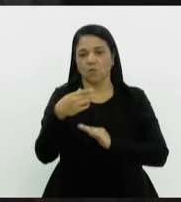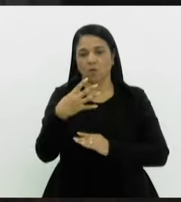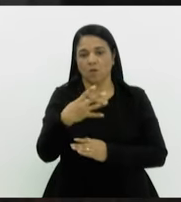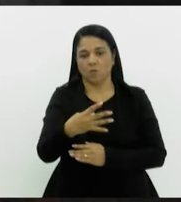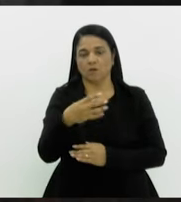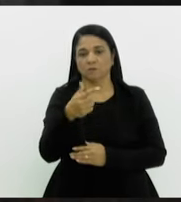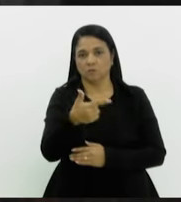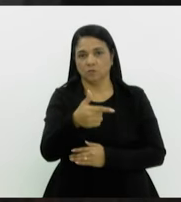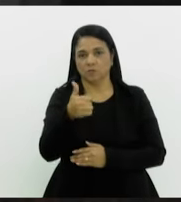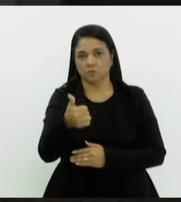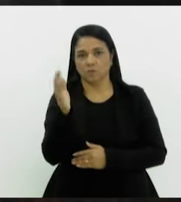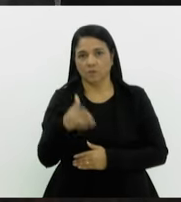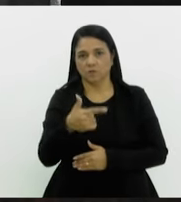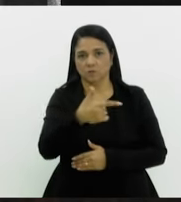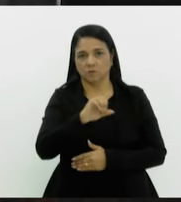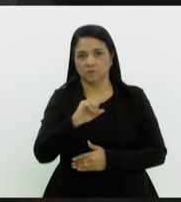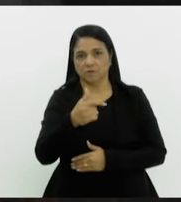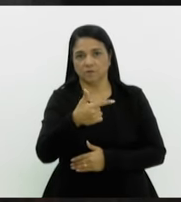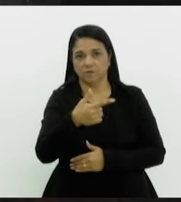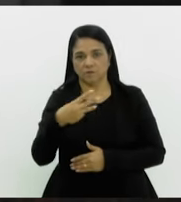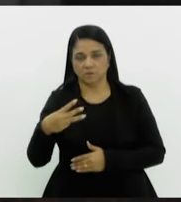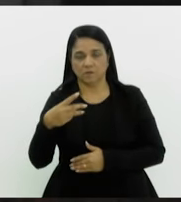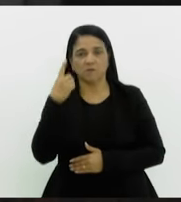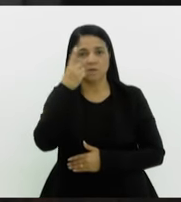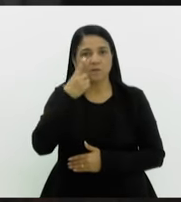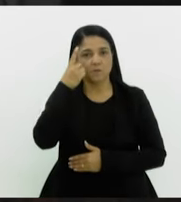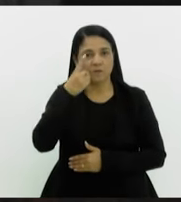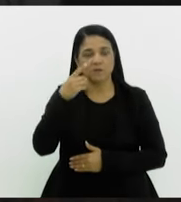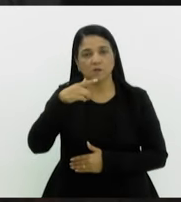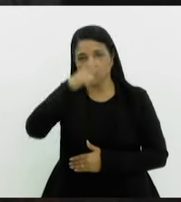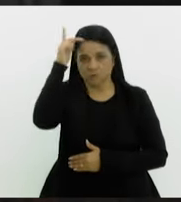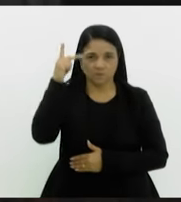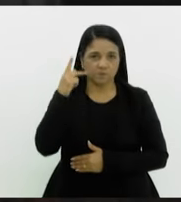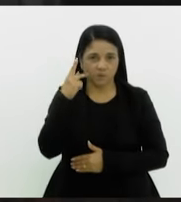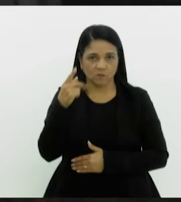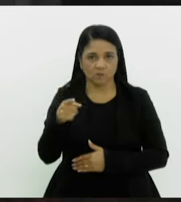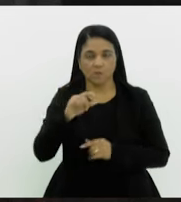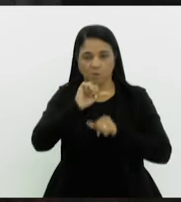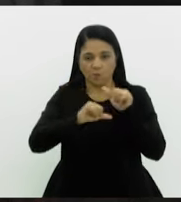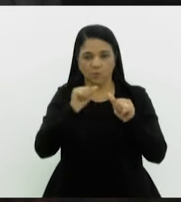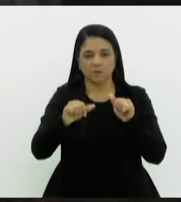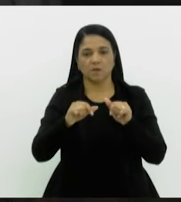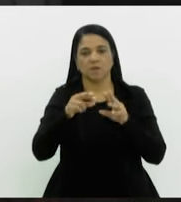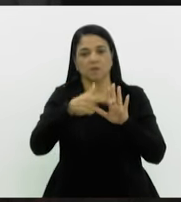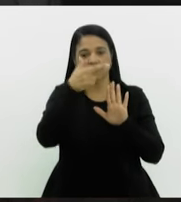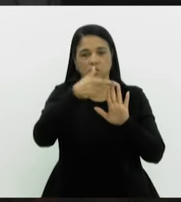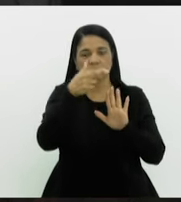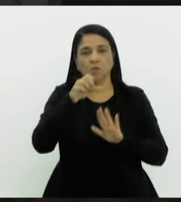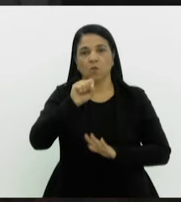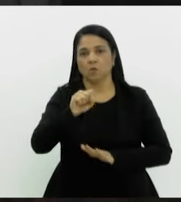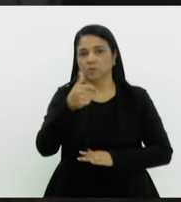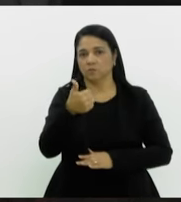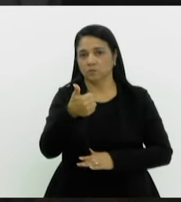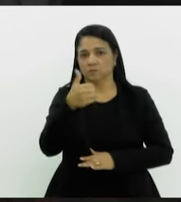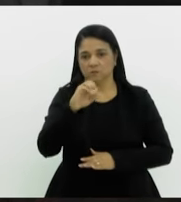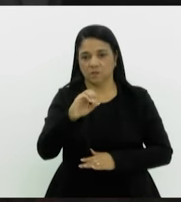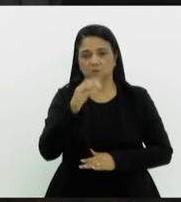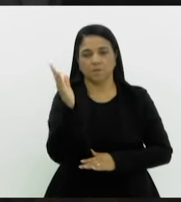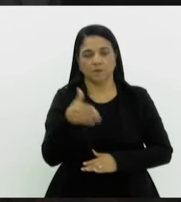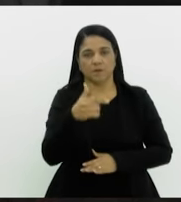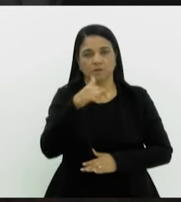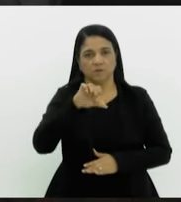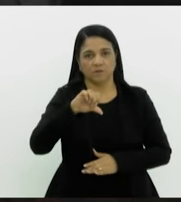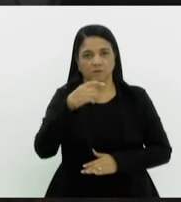421 de 2023, de autoria do deputado Luiz Paulo, que altera a resolução número 810